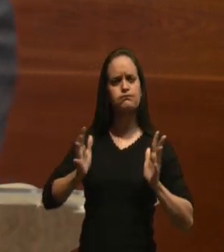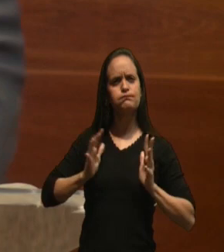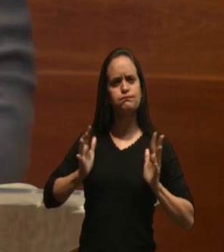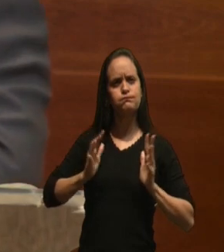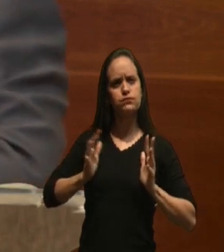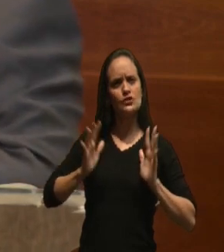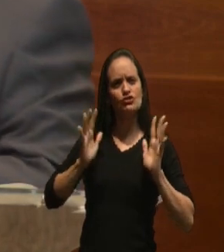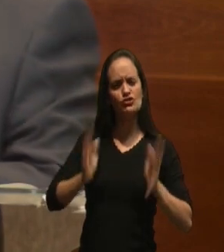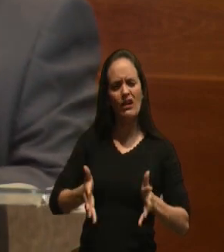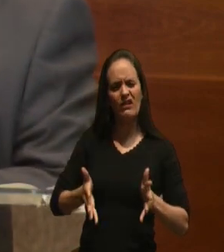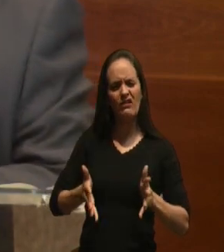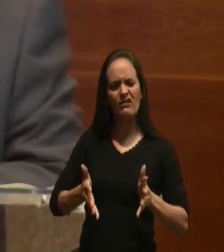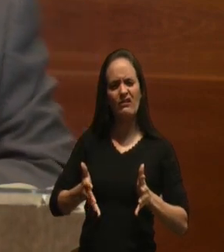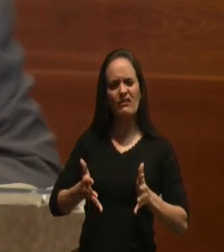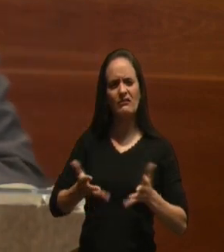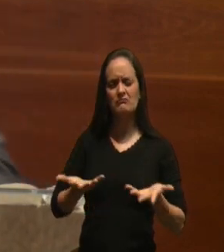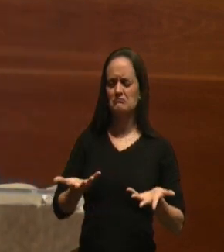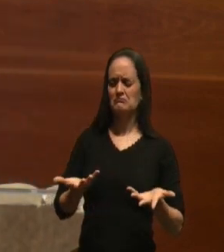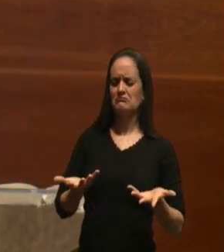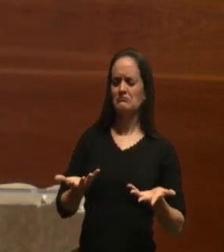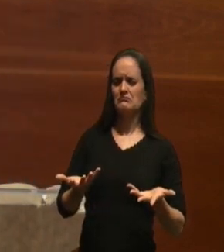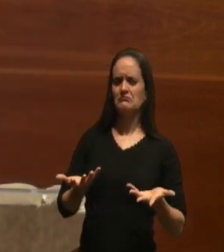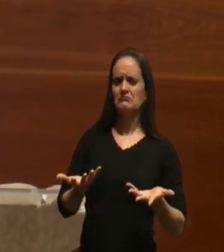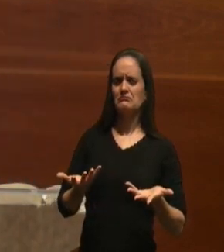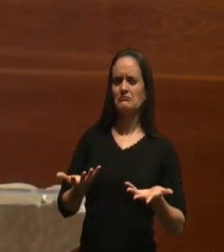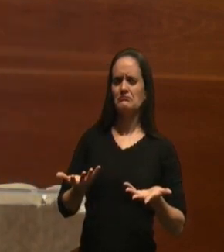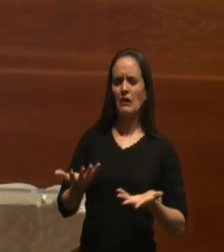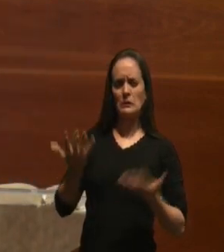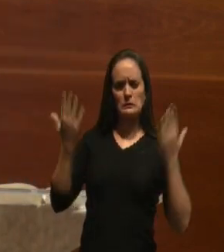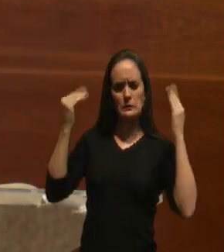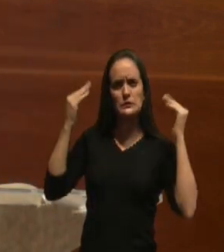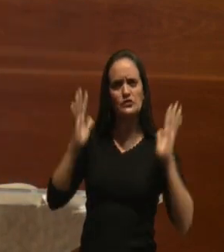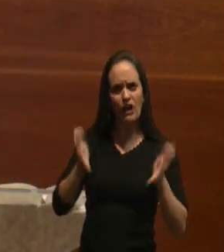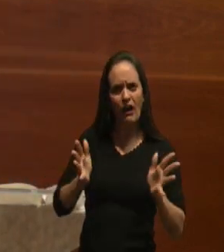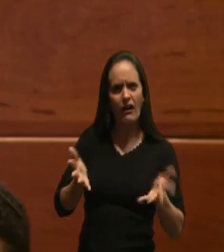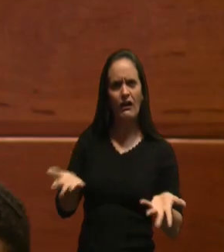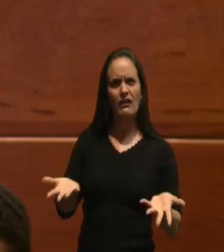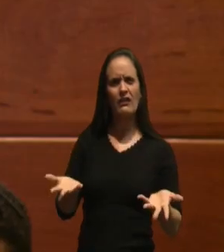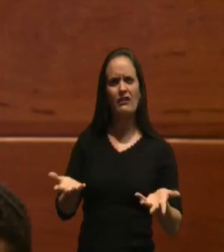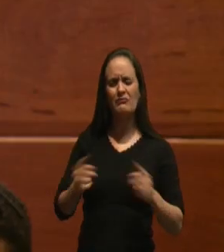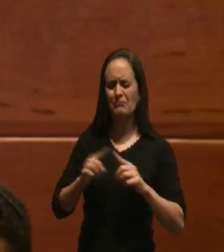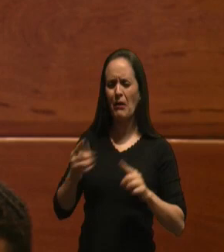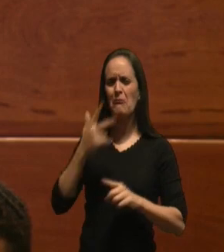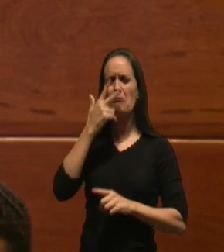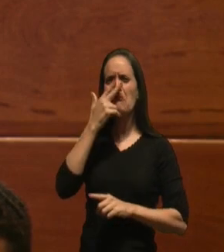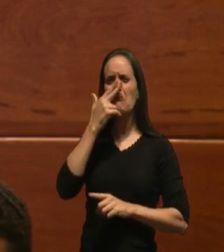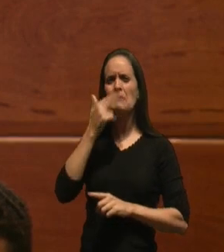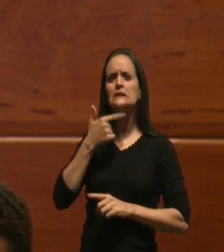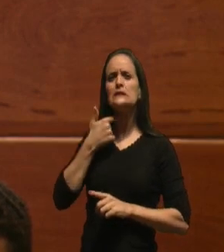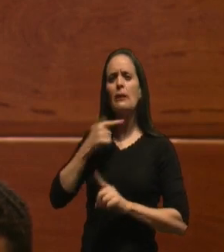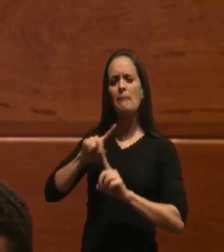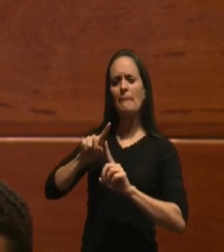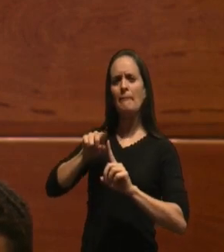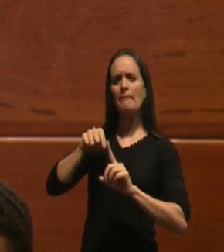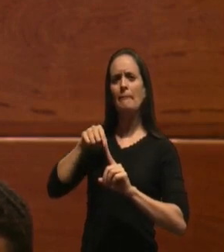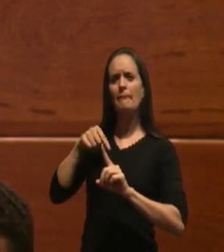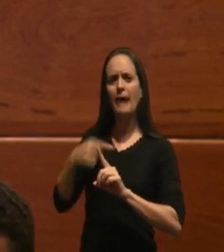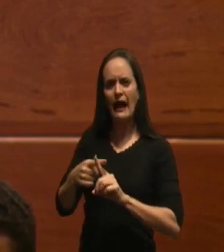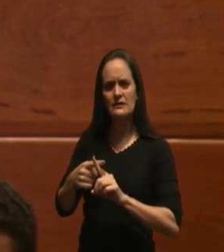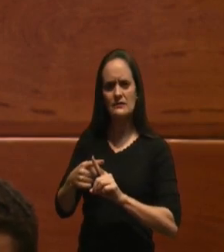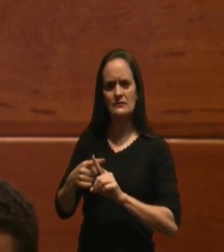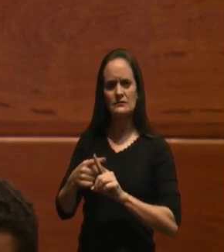a querer ainda mais. E de fato ele queria ainda mais, como muitas vezes nós somos assim